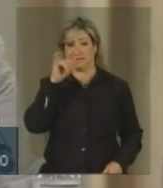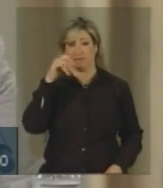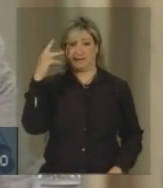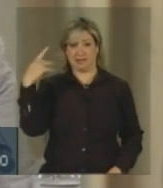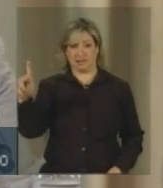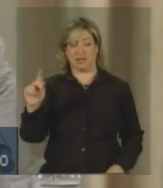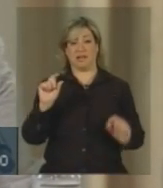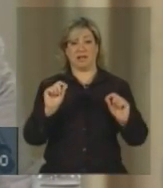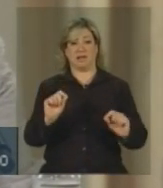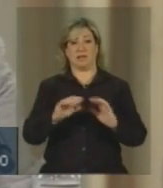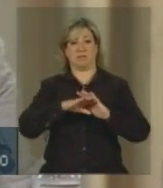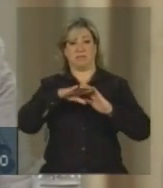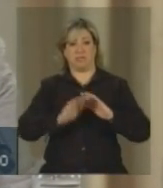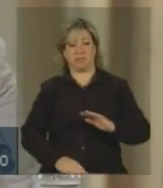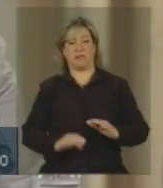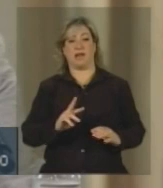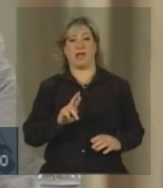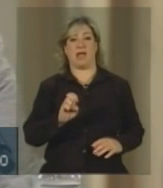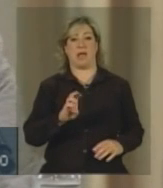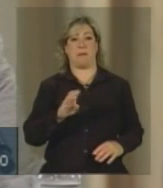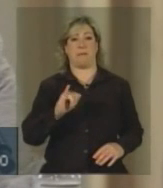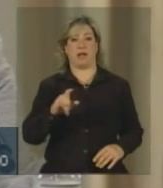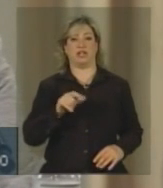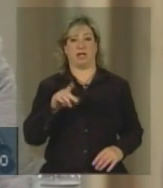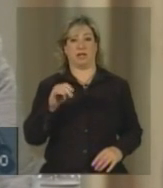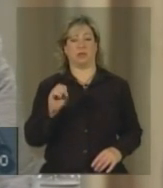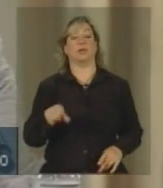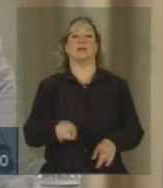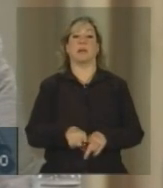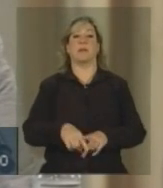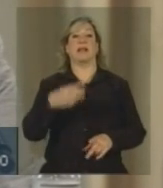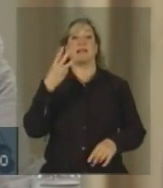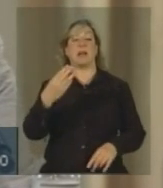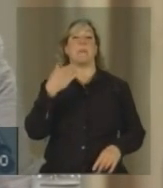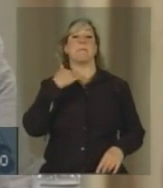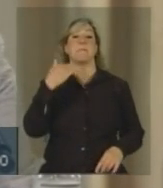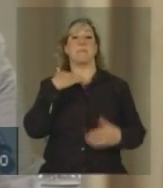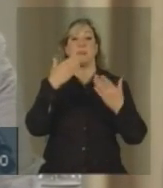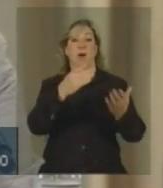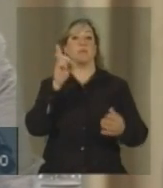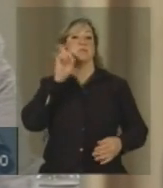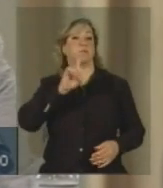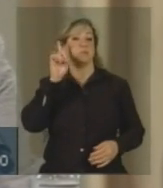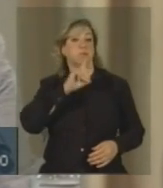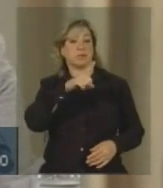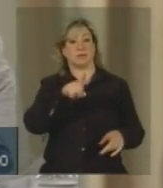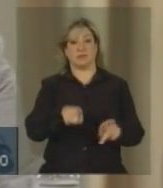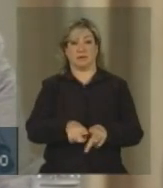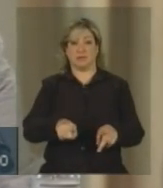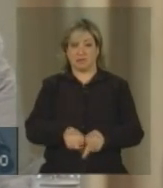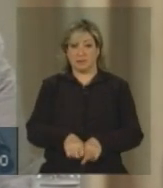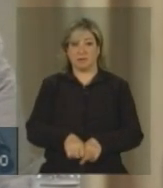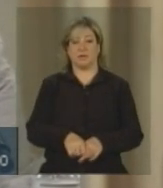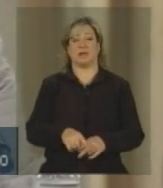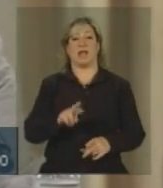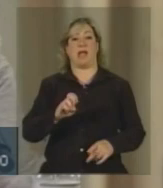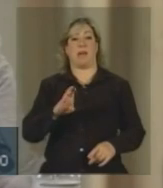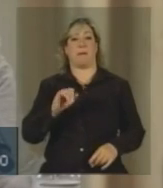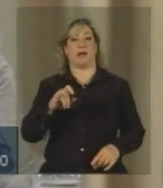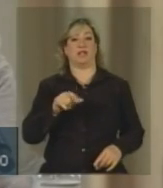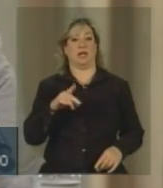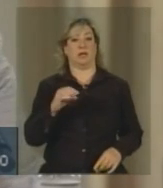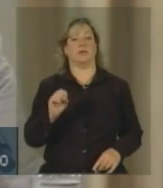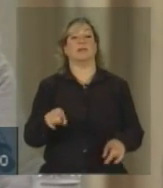pela Standard & Poor's e 3 bancos dos Estados Unidos pela Moody's. Além do comunicado